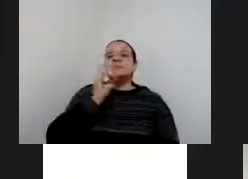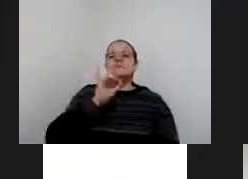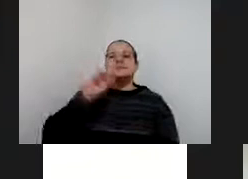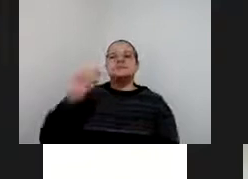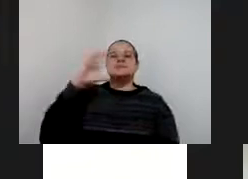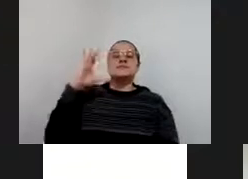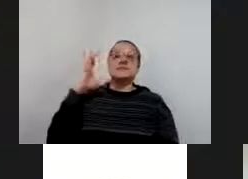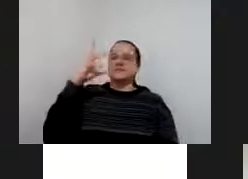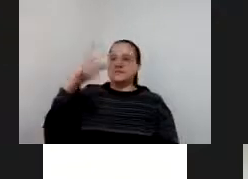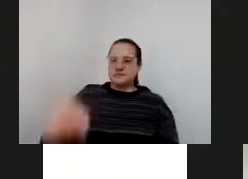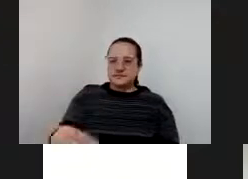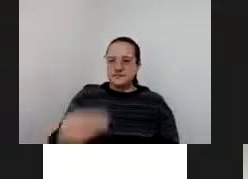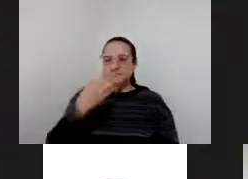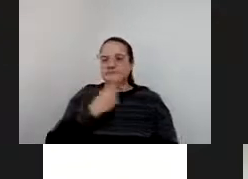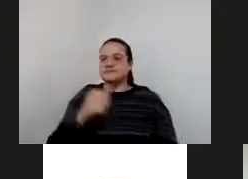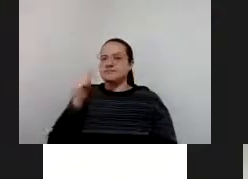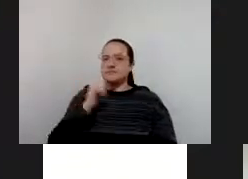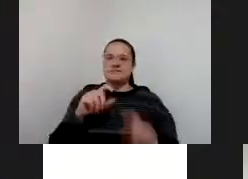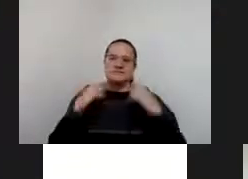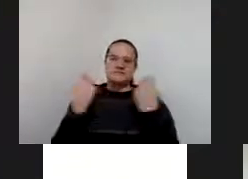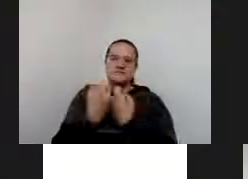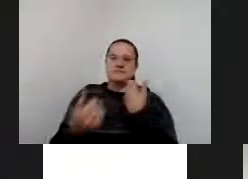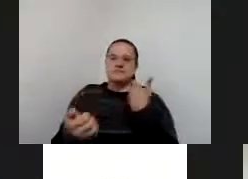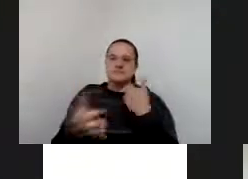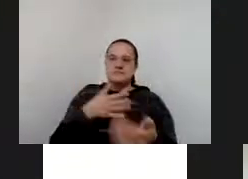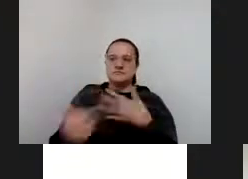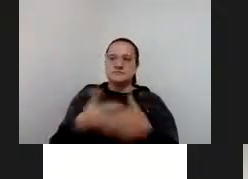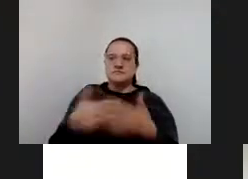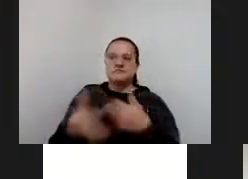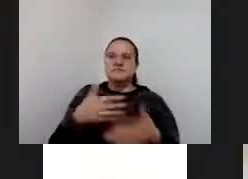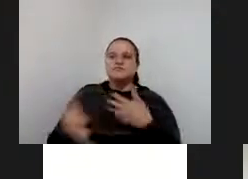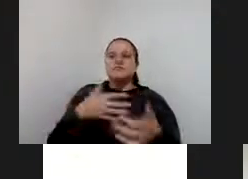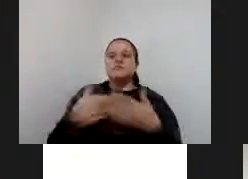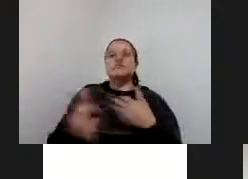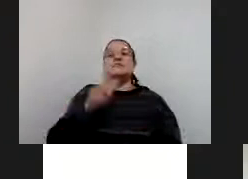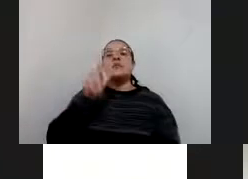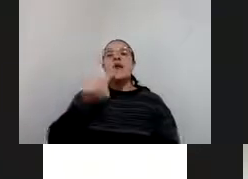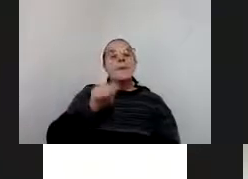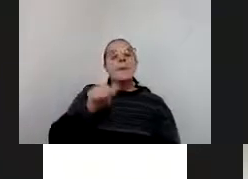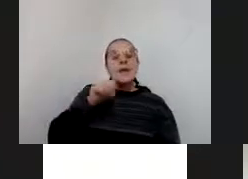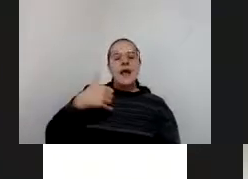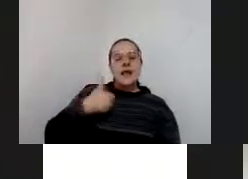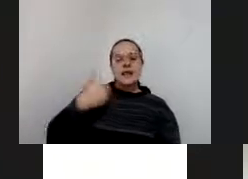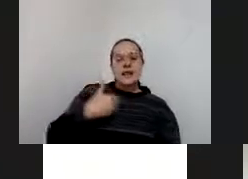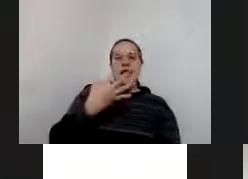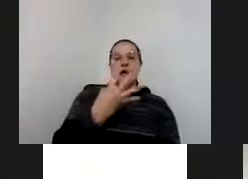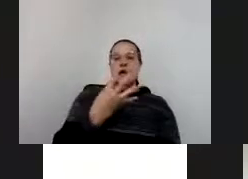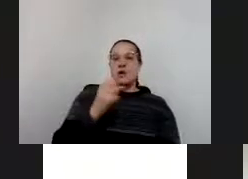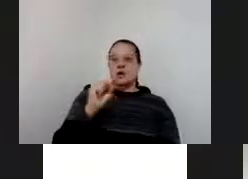e todos. Aqui é a Ana Paula. Eu vou me autodescrever rapidamente. Sou uma mulher de 48 anos que uso óculos de